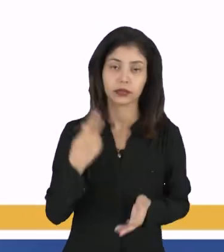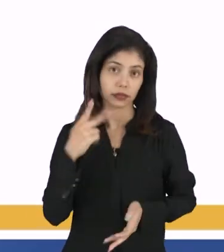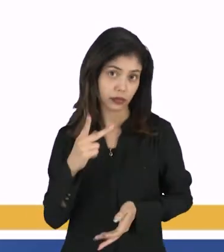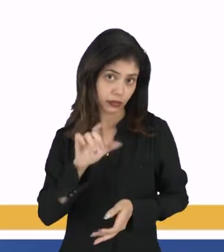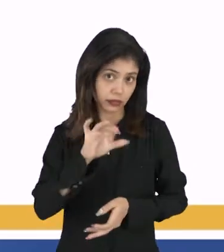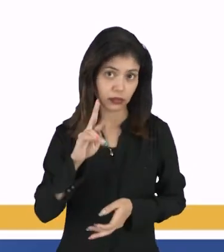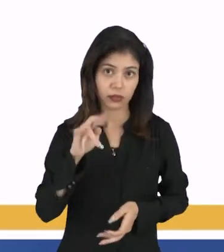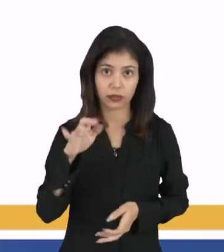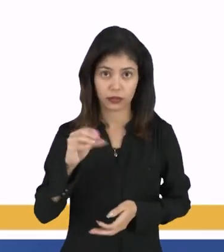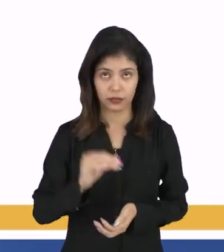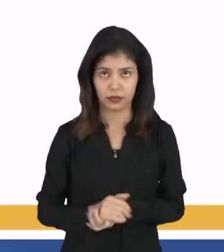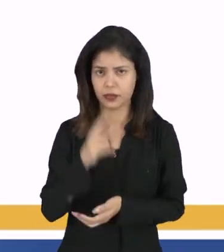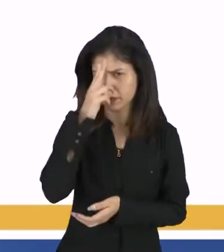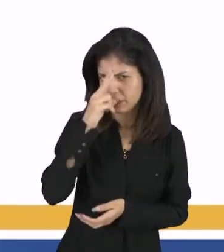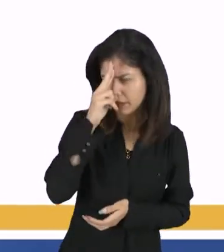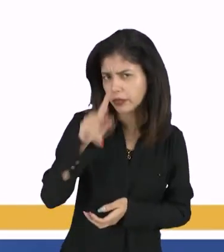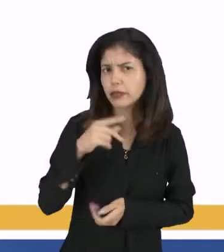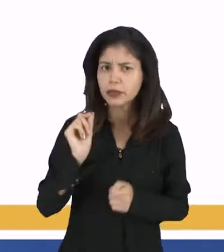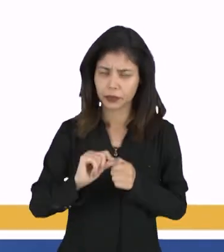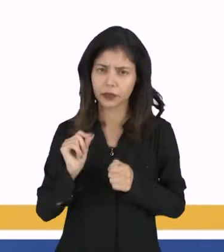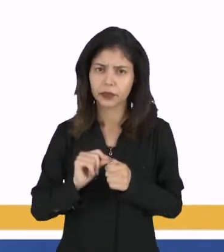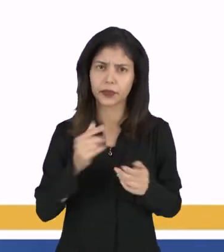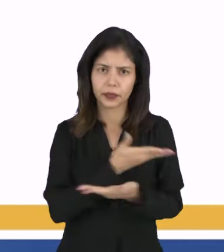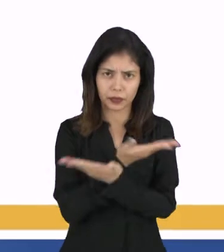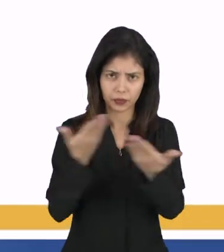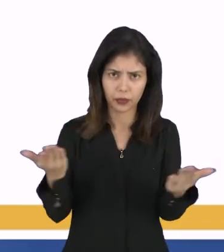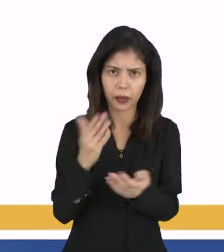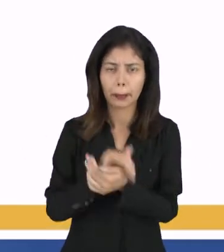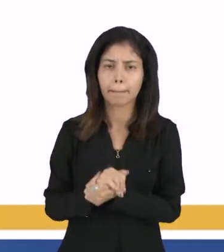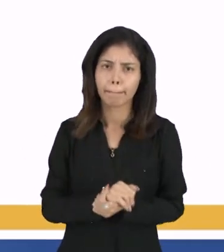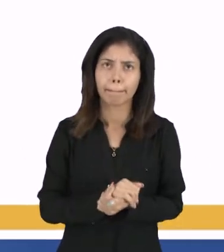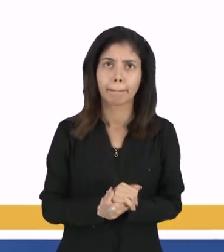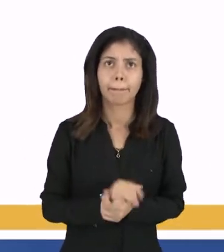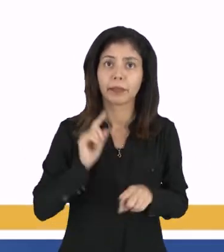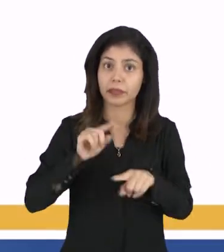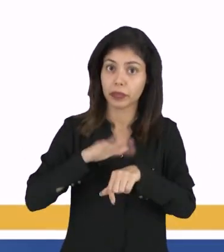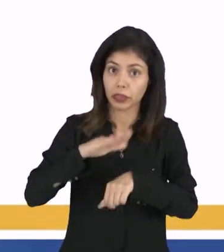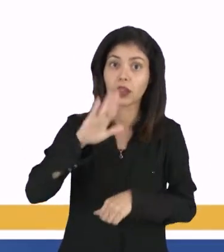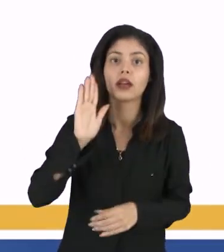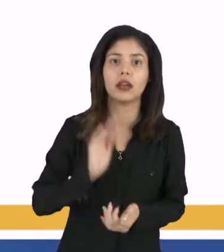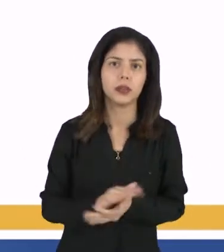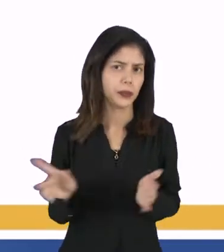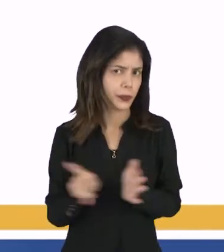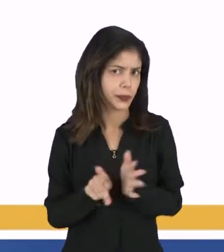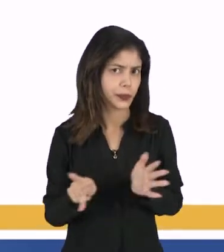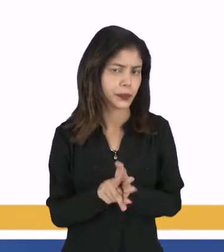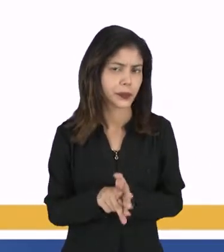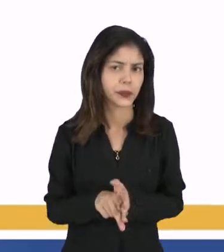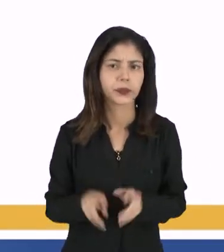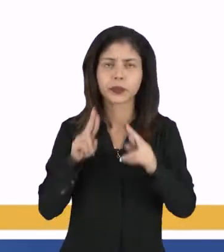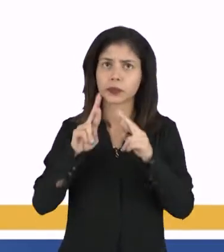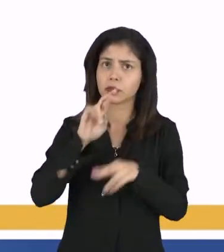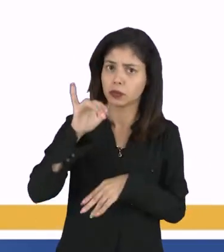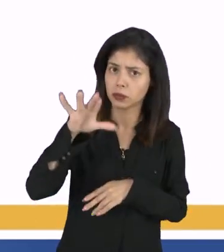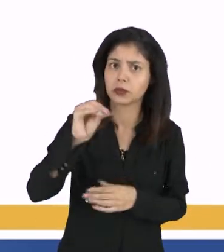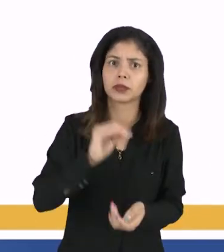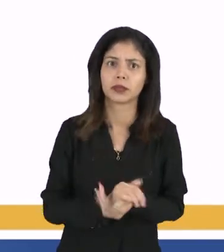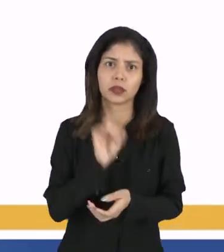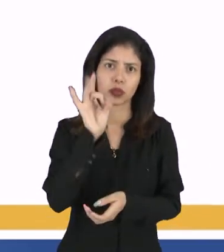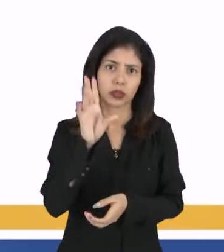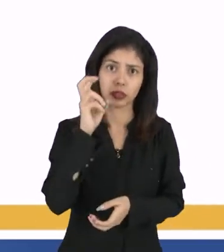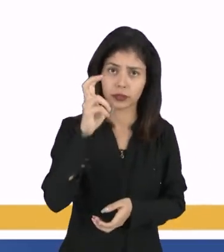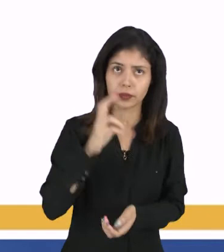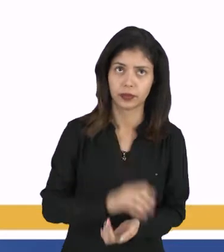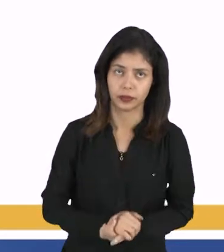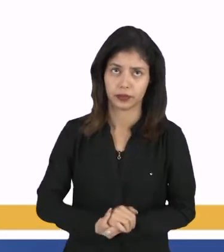características. Lembra lá que eu falei para vocês que o táxon ou categoria taxonômica mais abrangente era o reino, né? Que em todo o planeta só existem